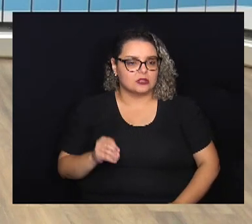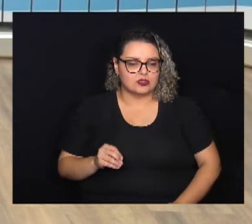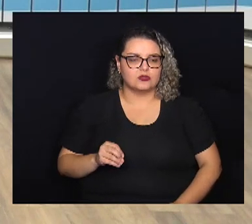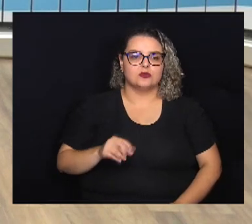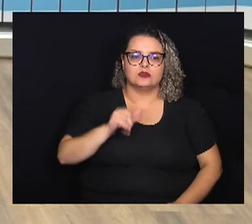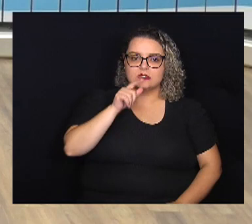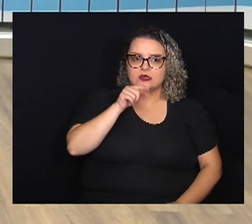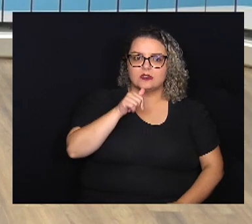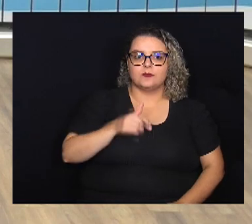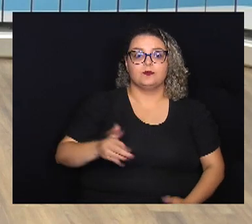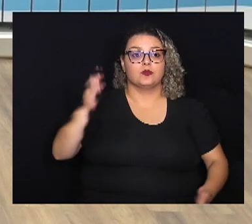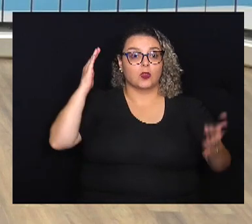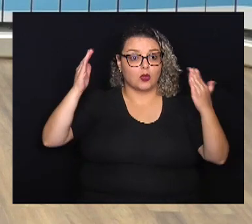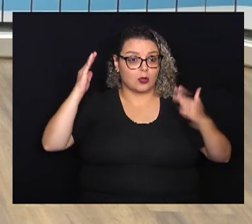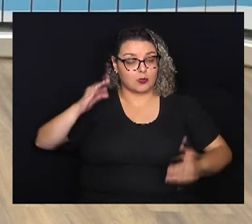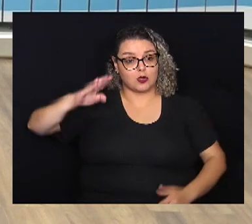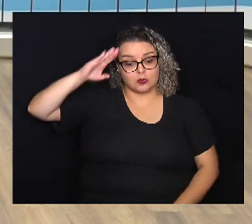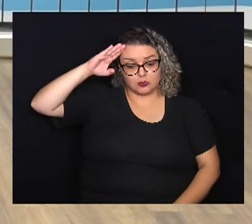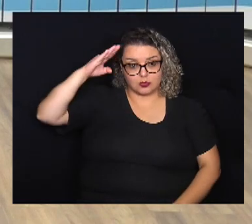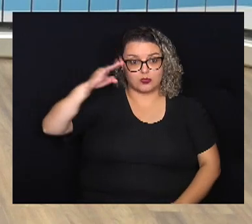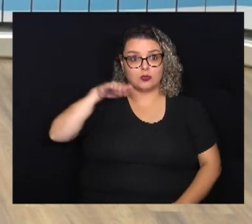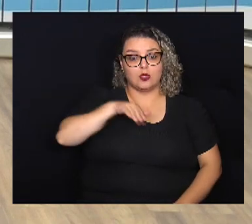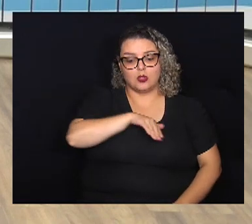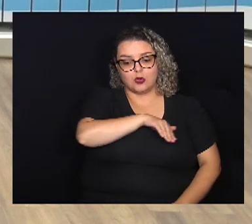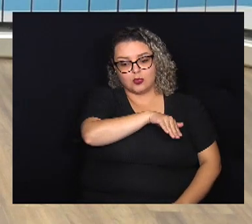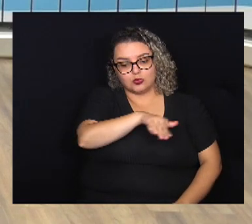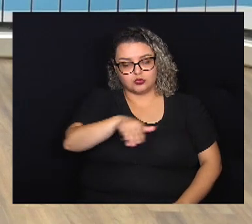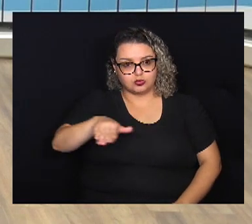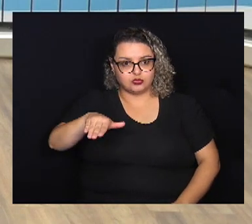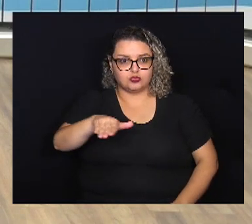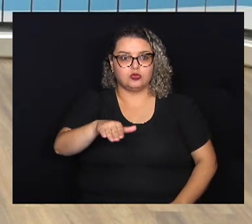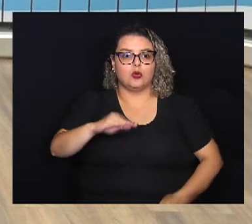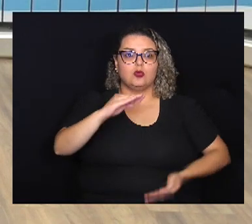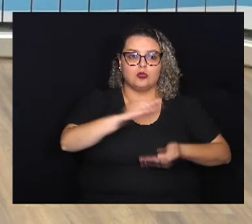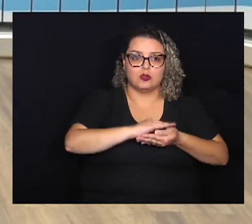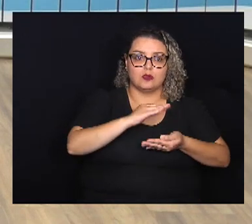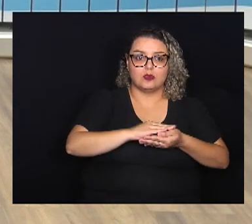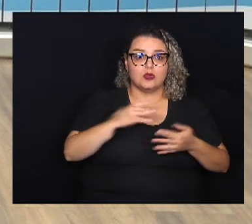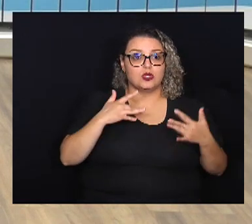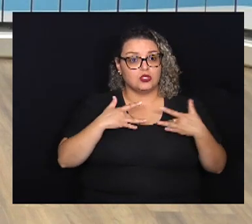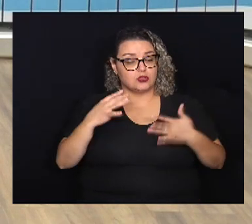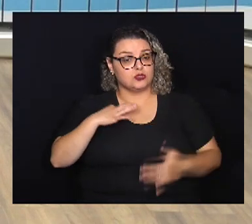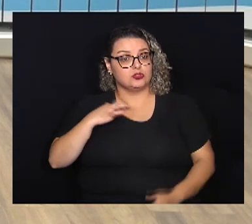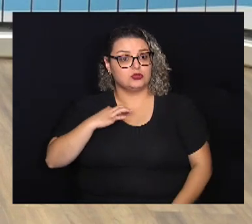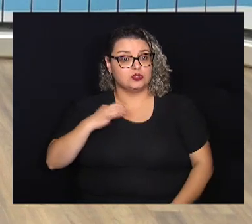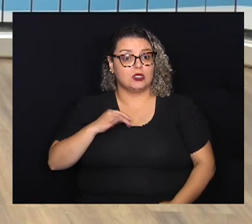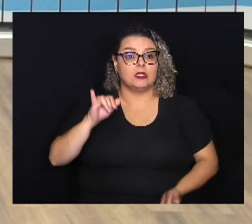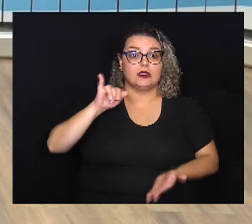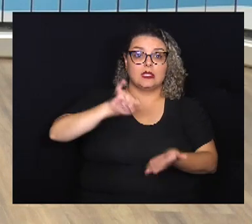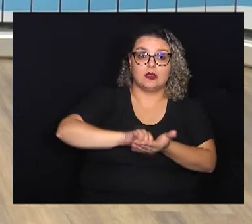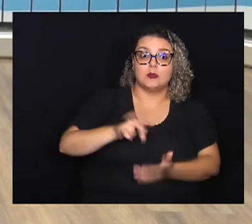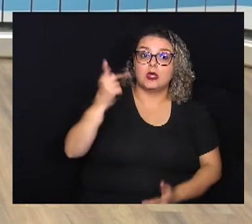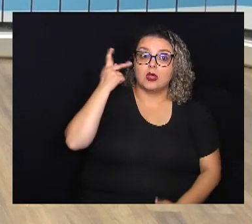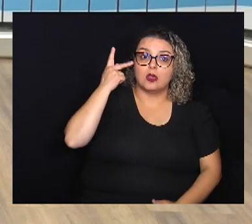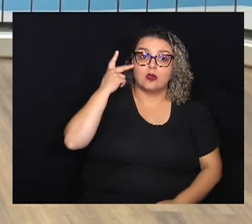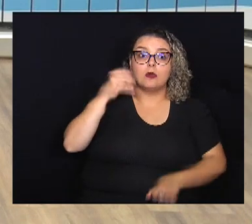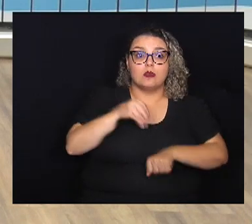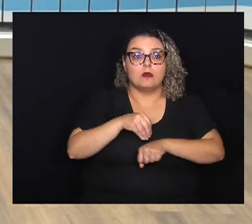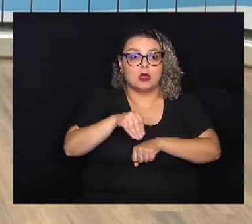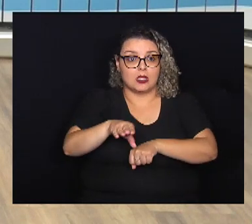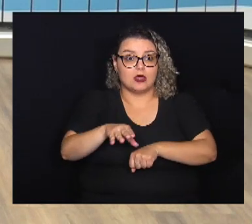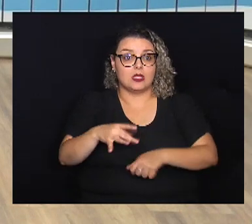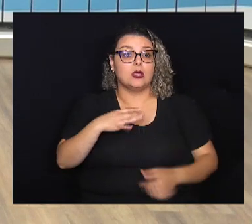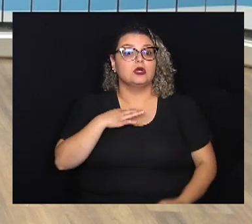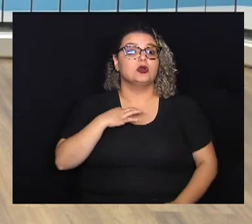caminhão do Exército partiu lá para o Fundo Social de Solidariedade, na capital paulista, para o encaminhamento das